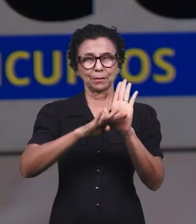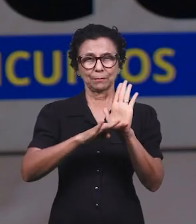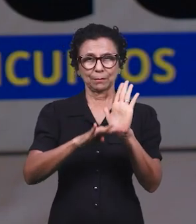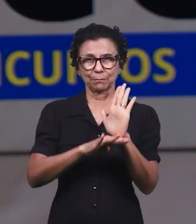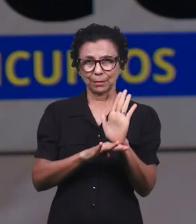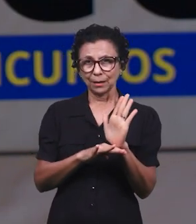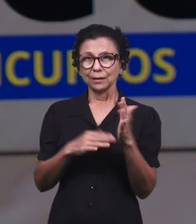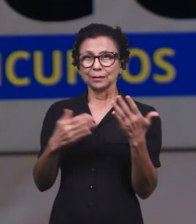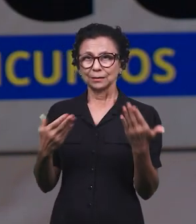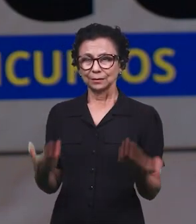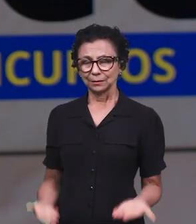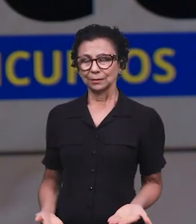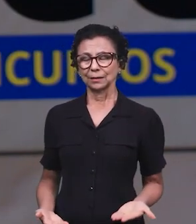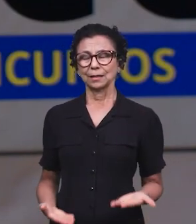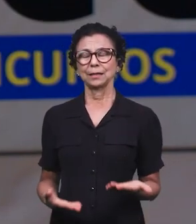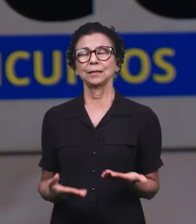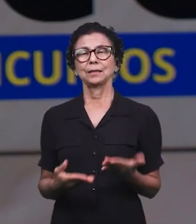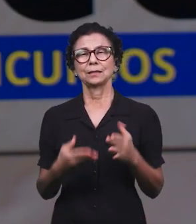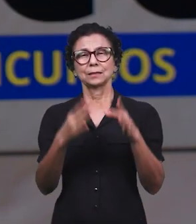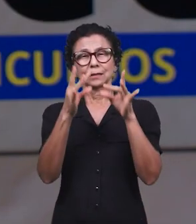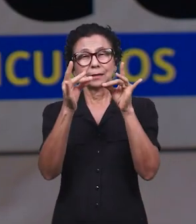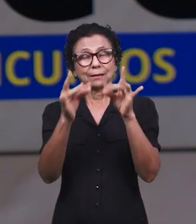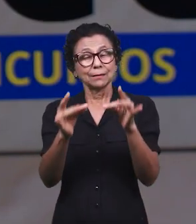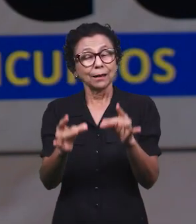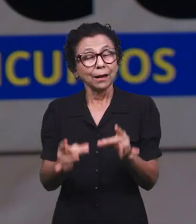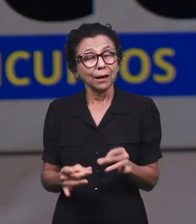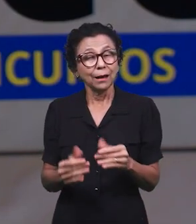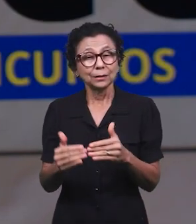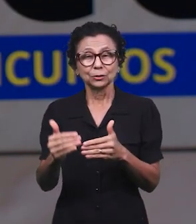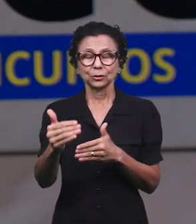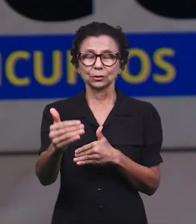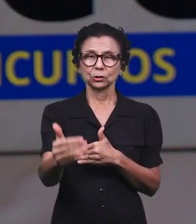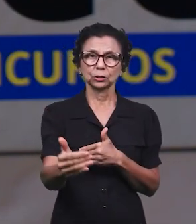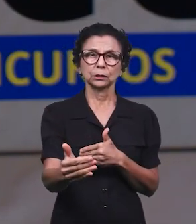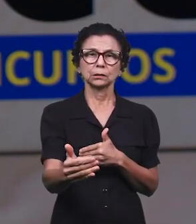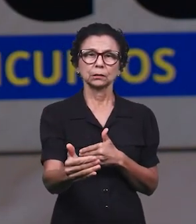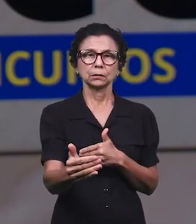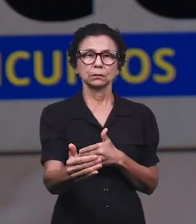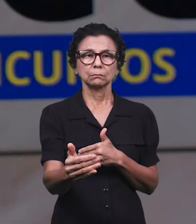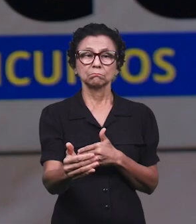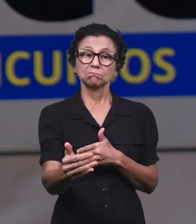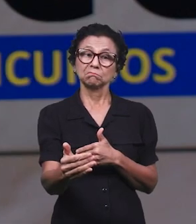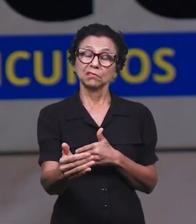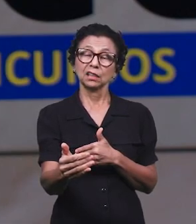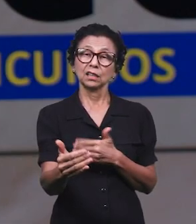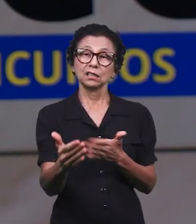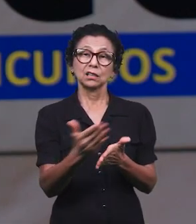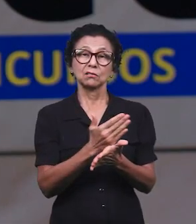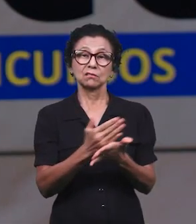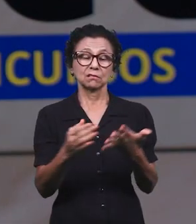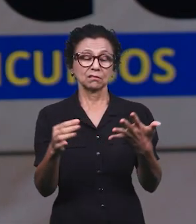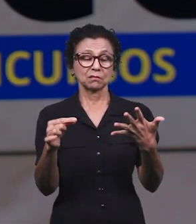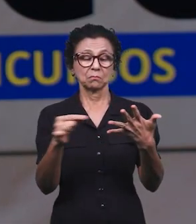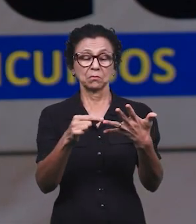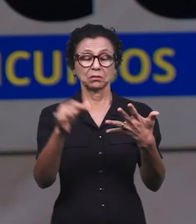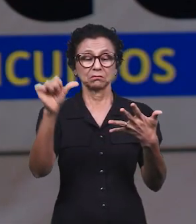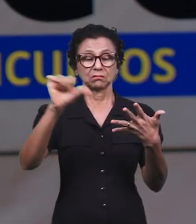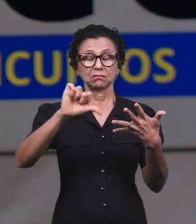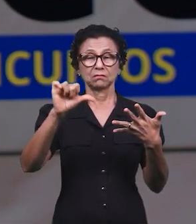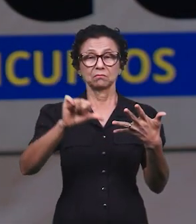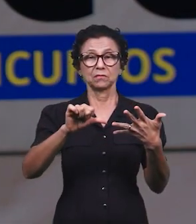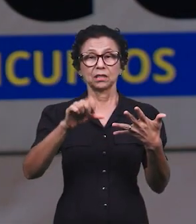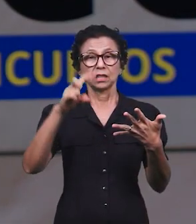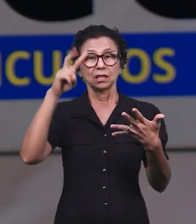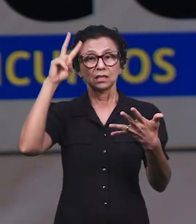precisam, né, desse detalhamento dessa rotina, para algumas pessoas isso aqui é desvantagem. Por quê? Na segunda, quarta e